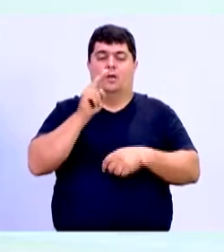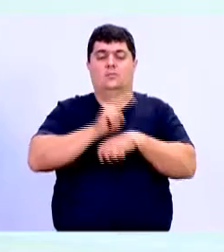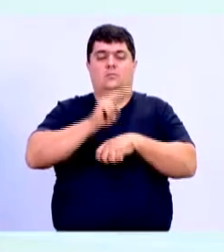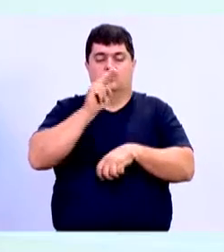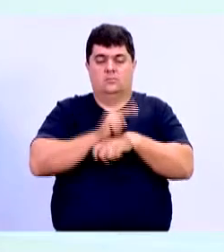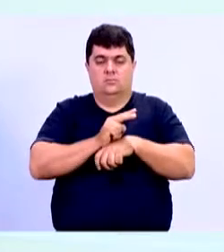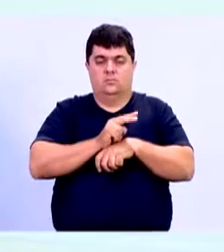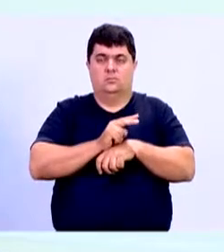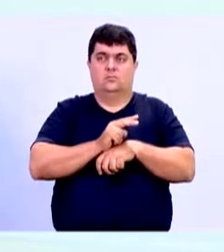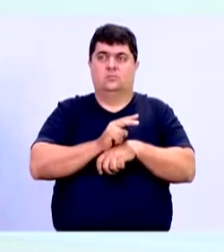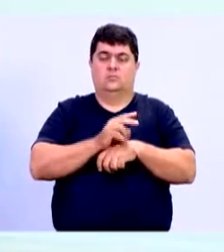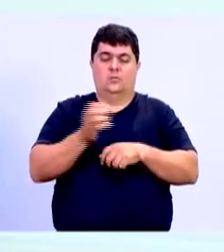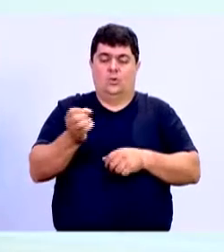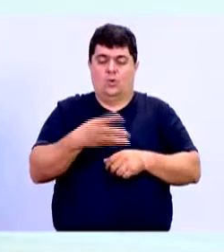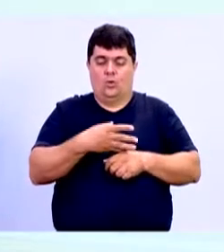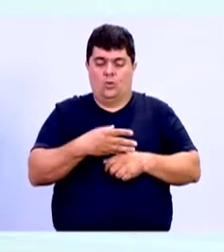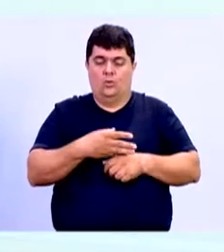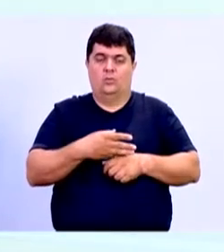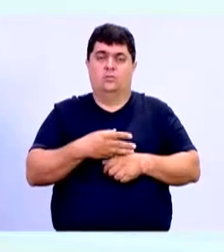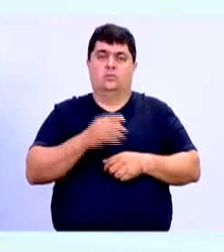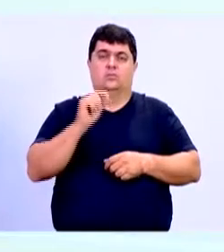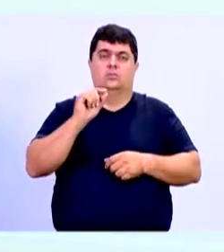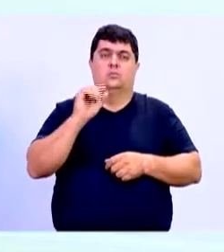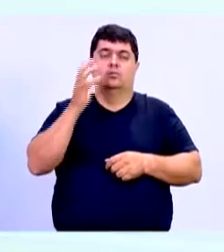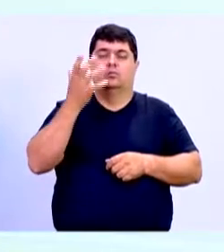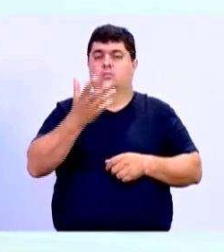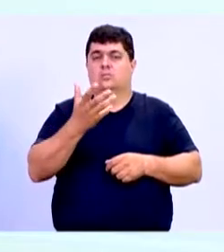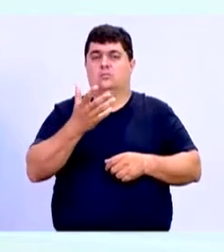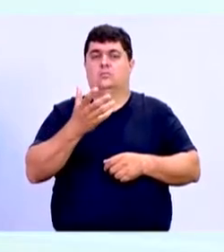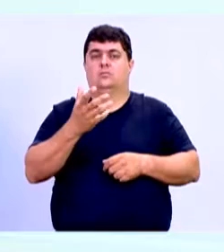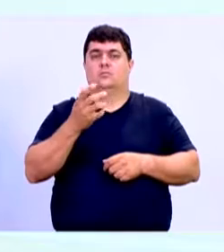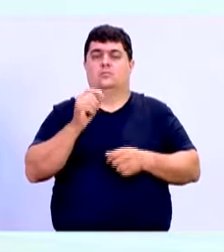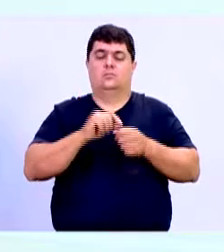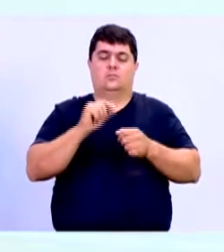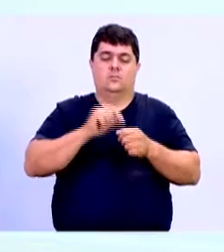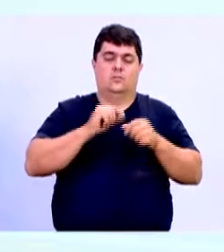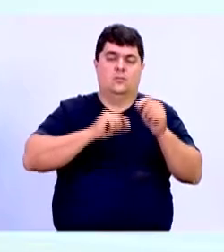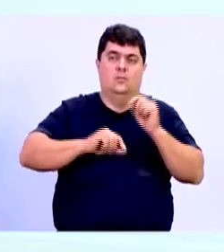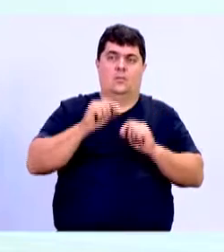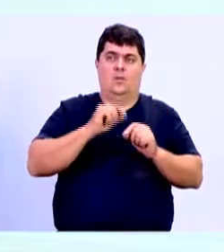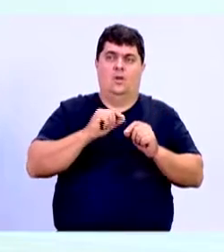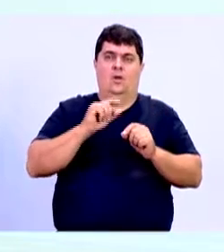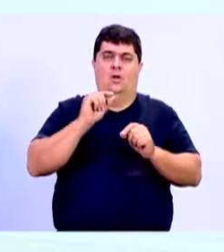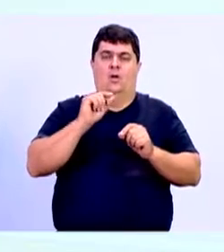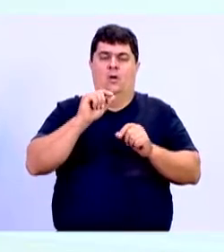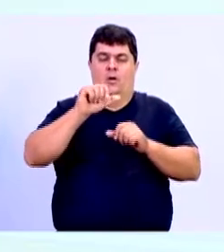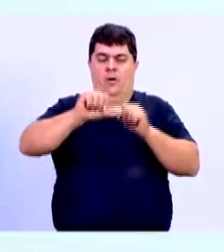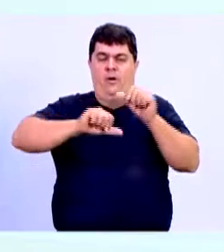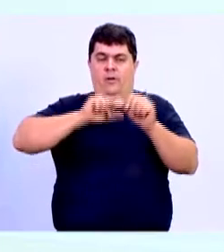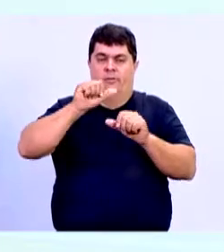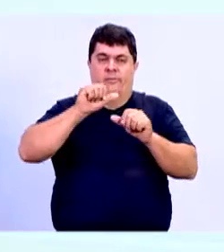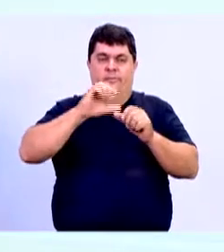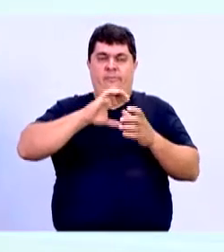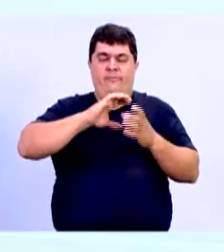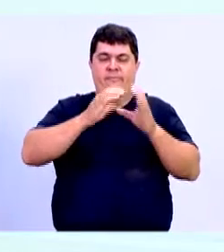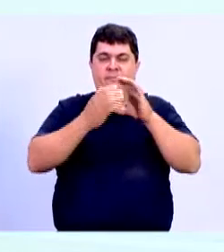cuida das novidades, do que é que tem que ser feito, do que tem que ser